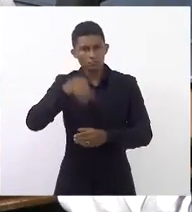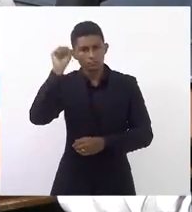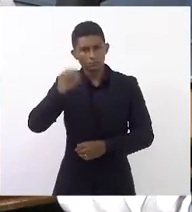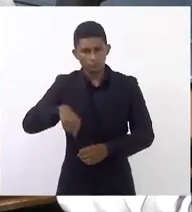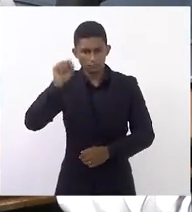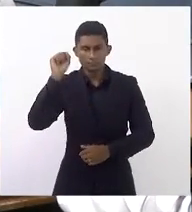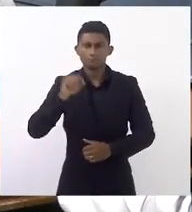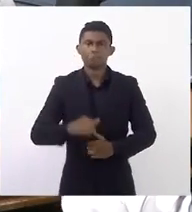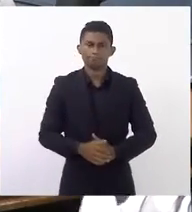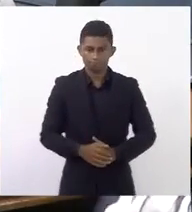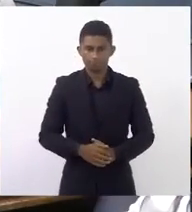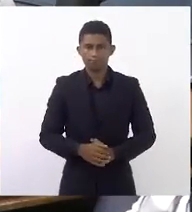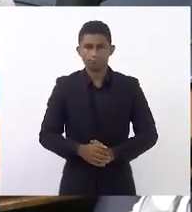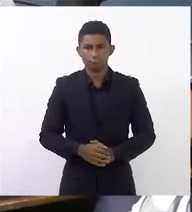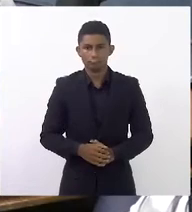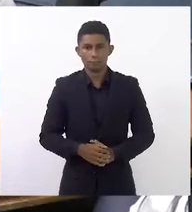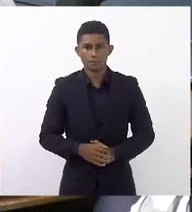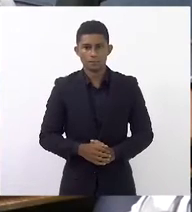sim.